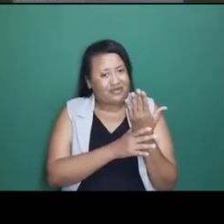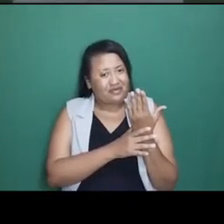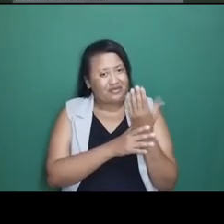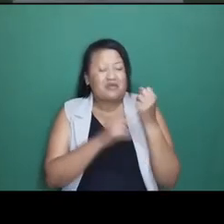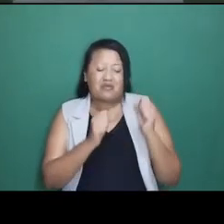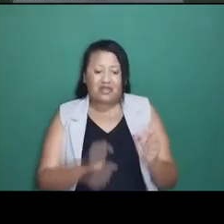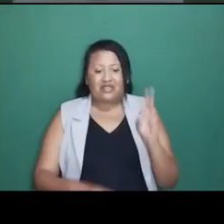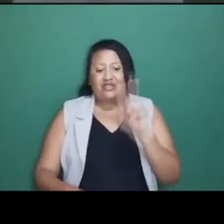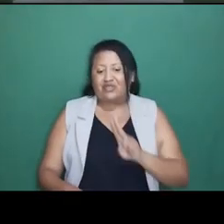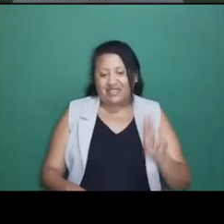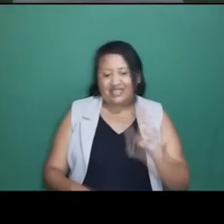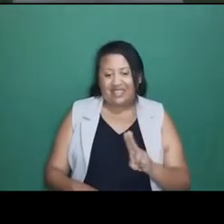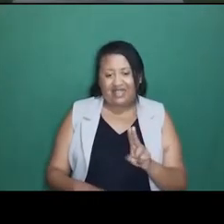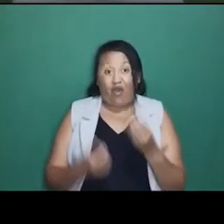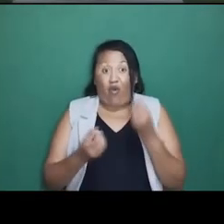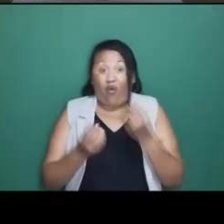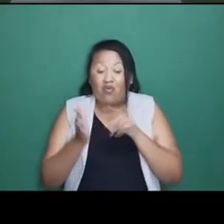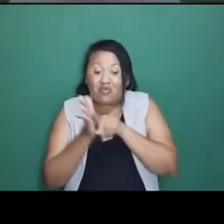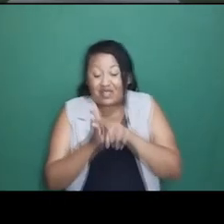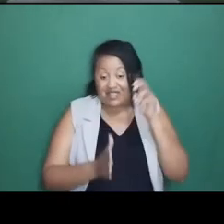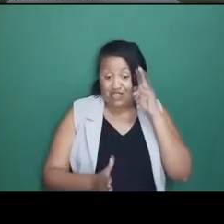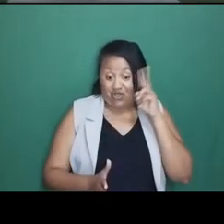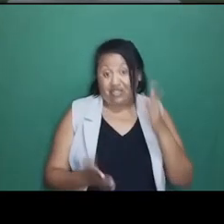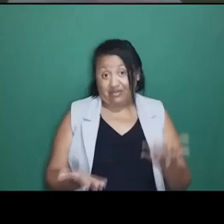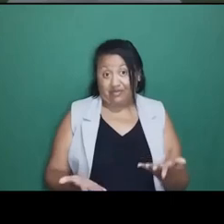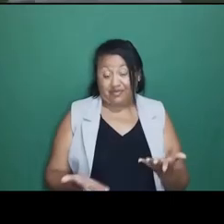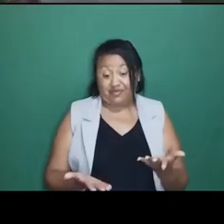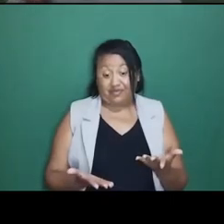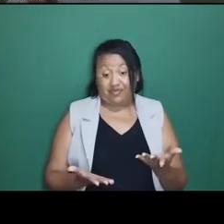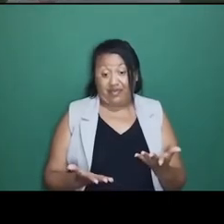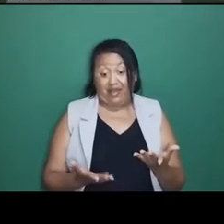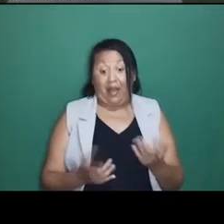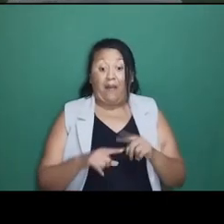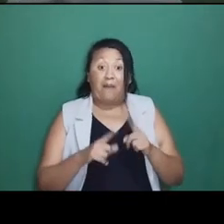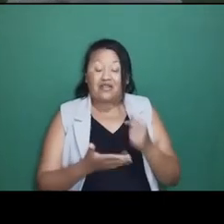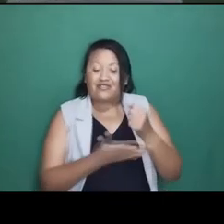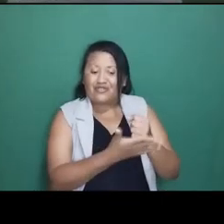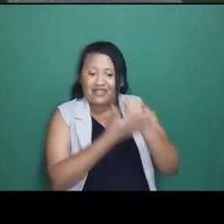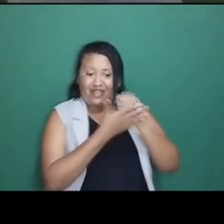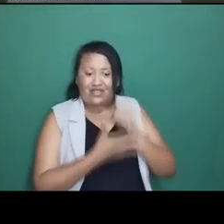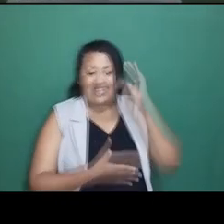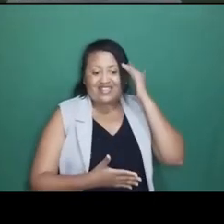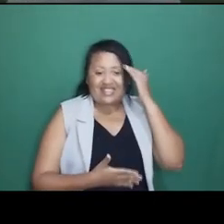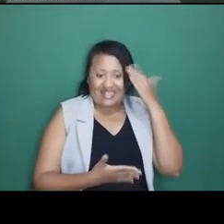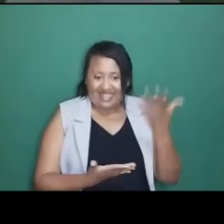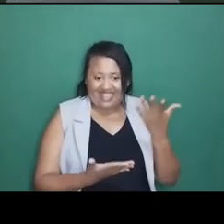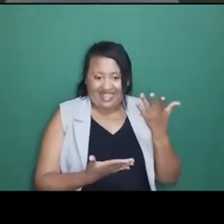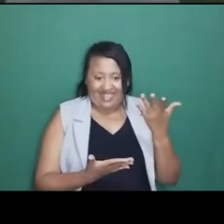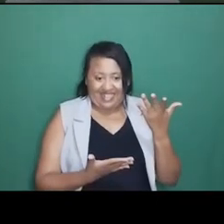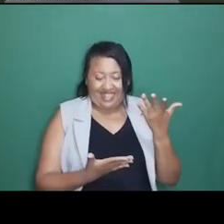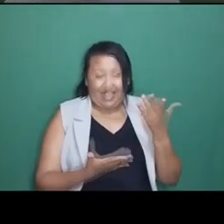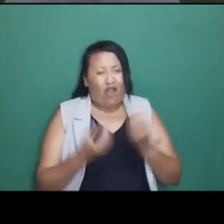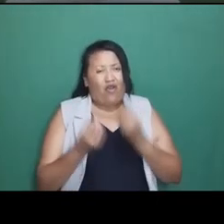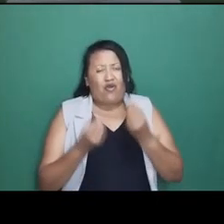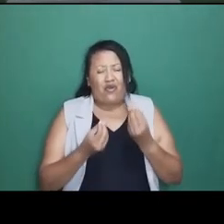podem ser utilizadas como fonte histórica Fontes históricas pois nos ajudam a entender aspectos do tráfico